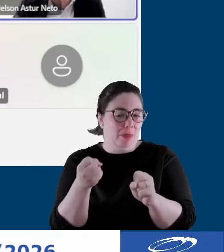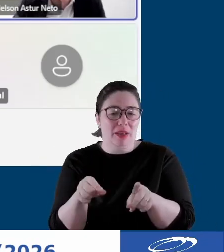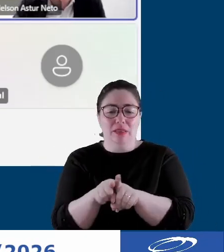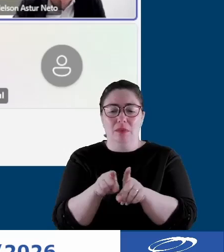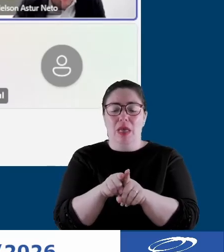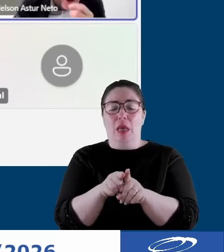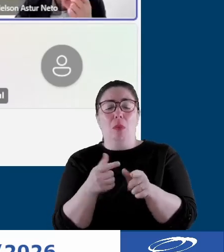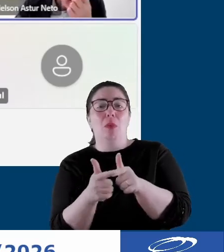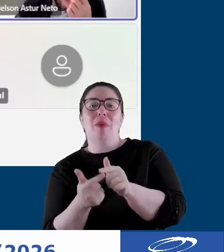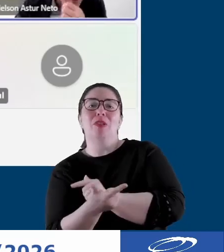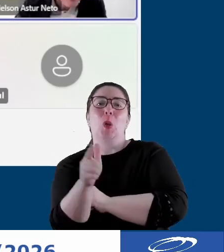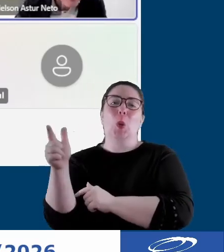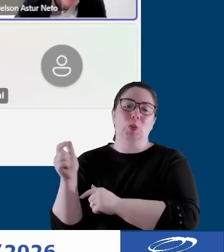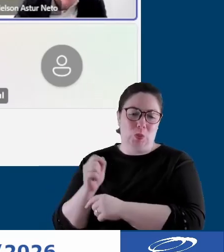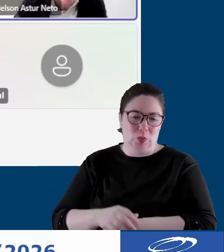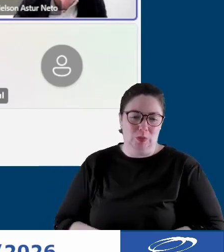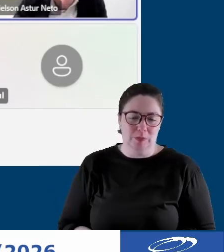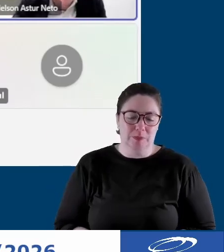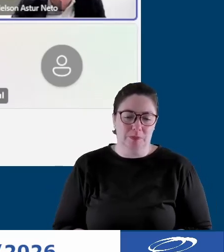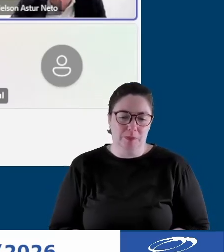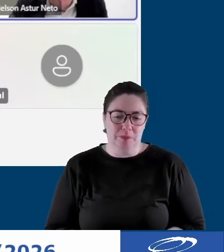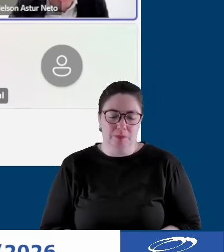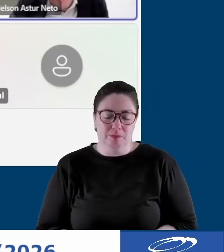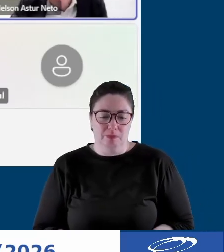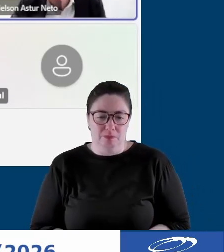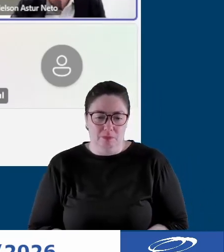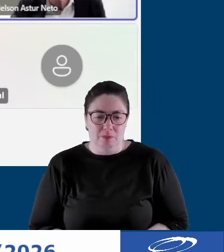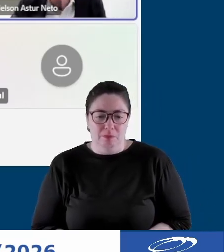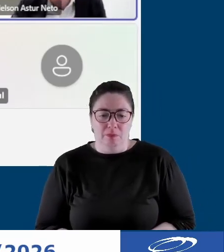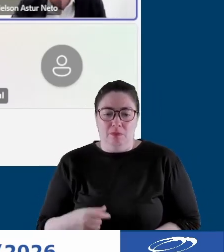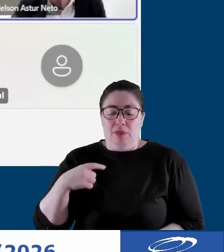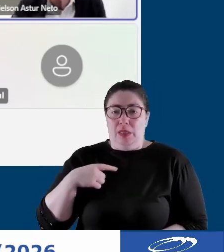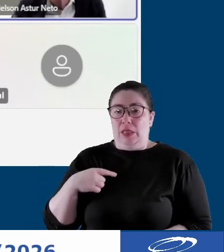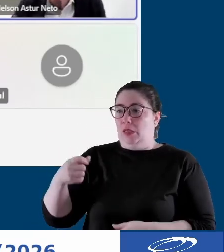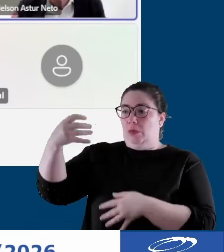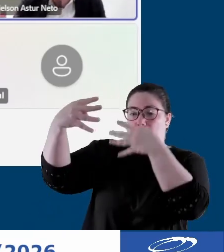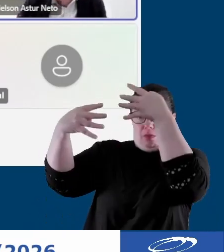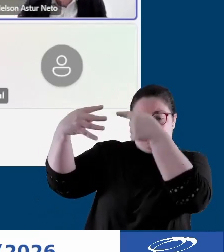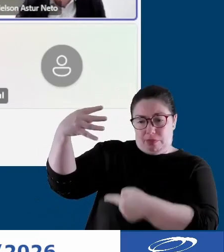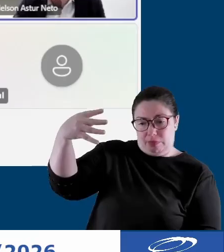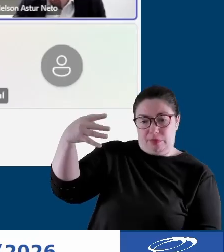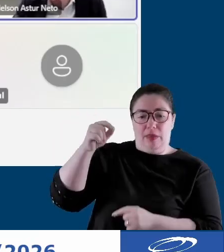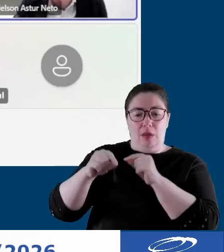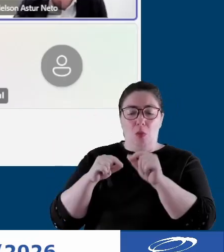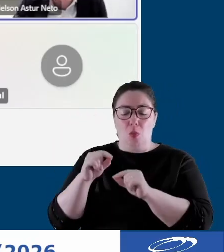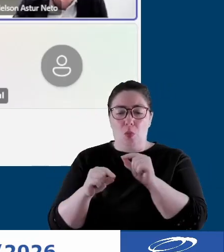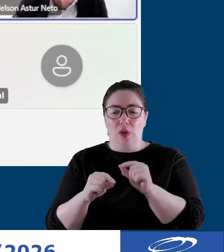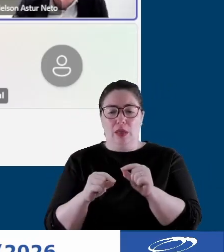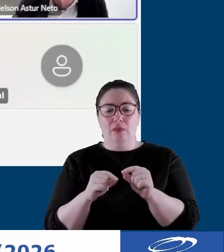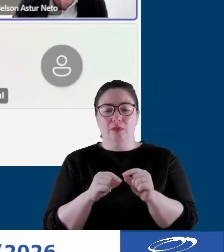urgência neurológica. Existe uma classificação de POLA, que ela não só classifica, mas também propõe o